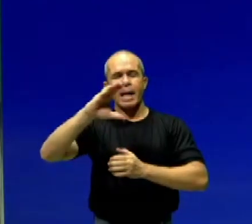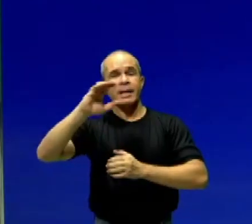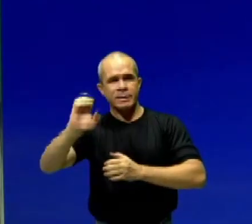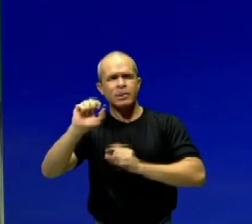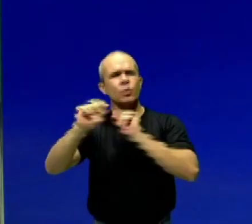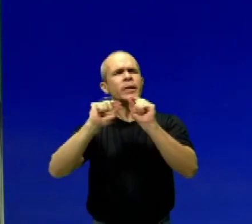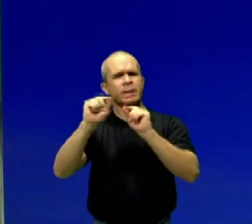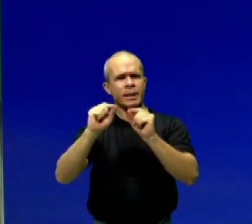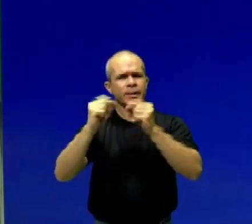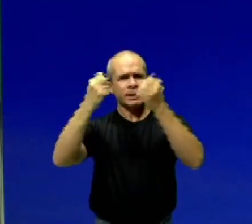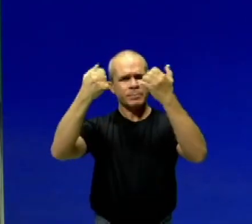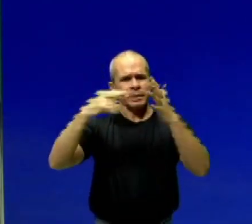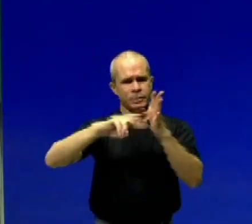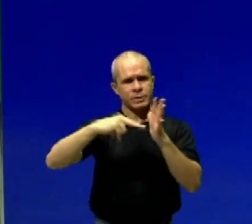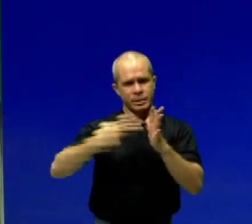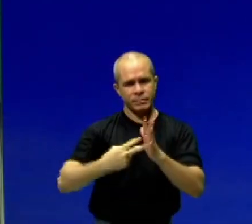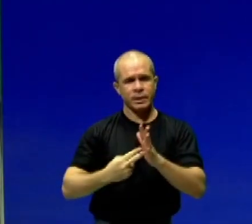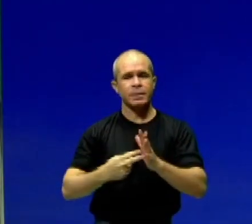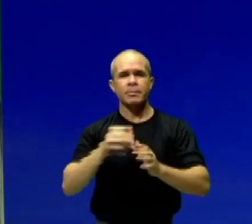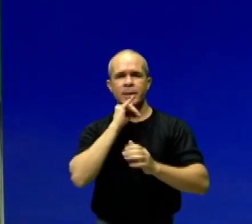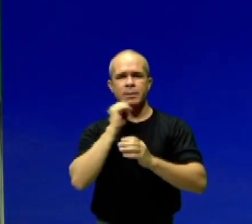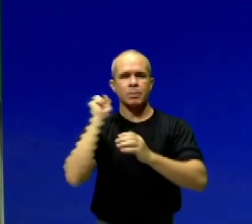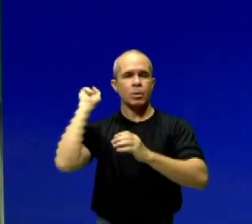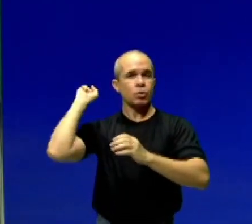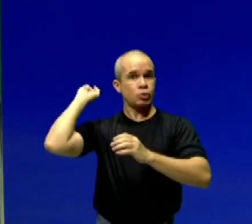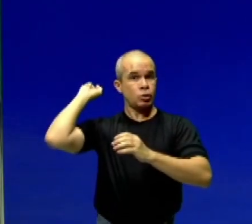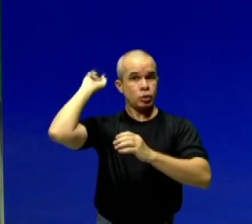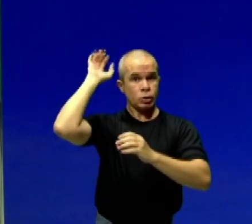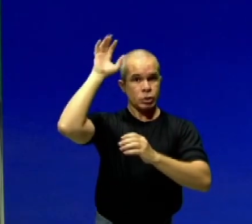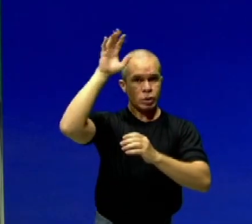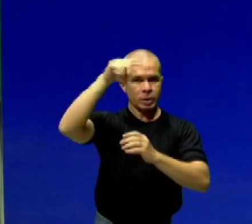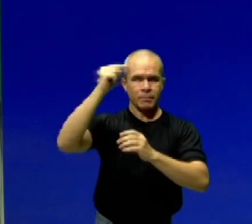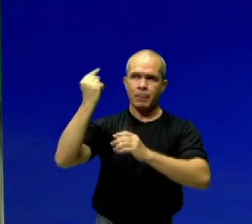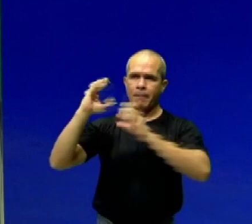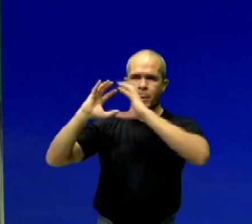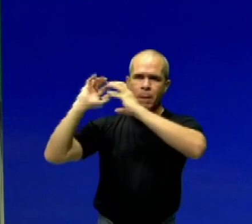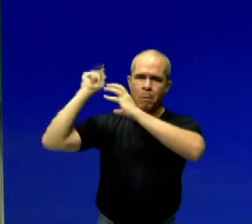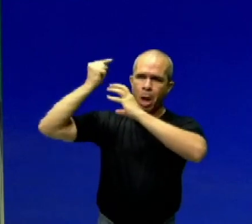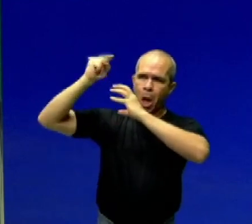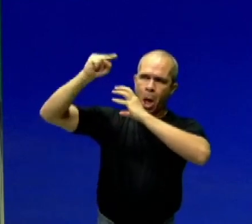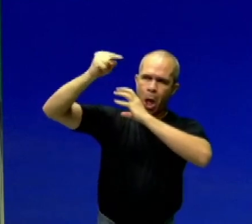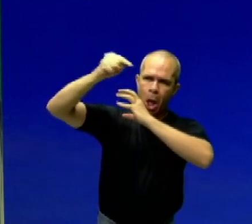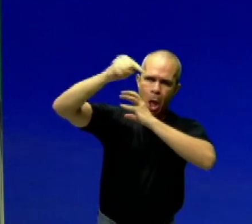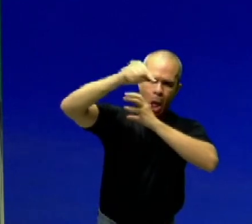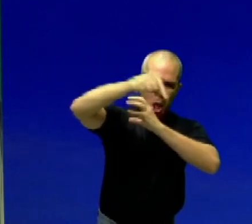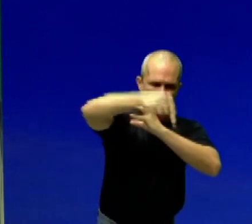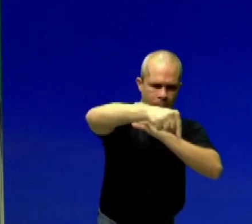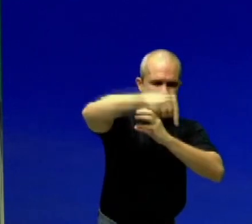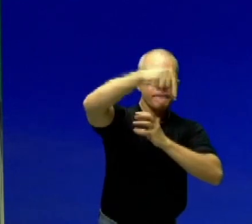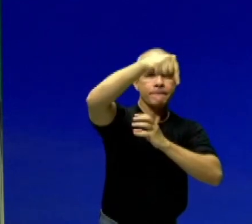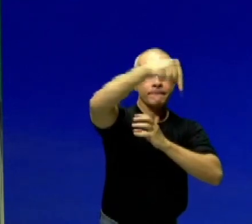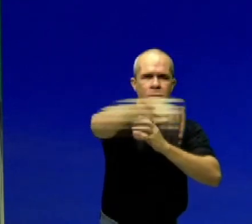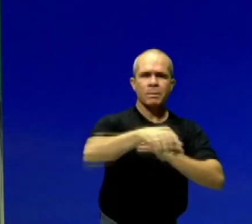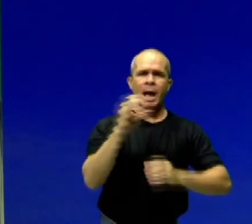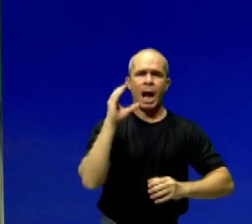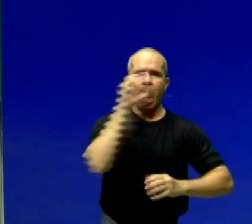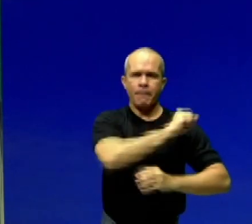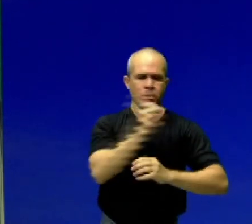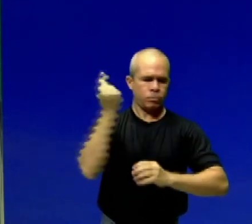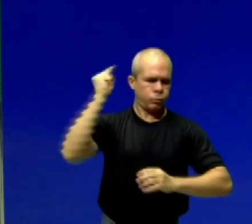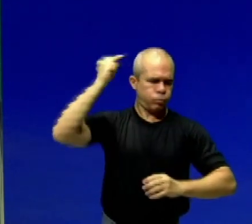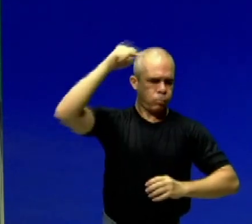é quando o jogador joga e o que, que vai acontecer com a bola? Ela passa rapidamente